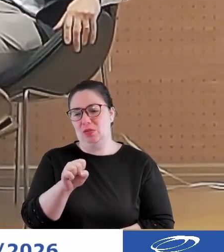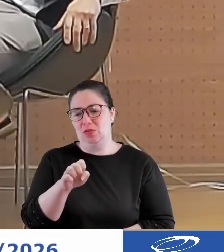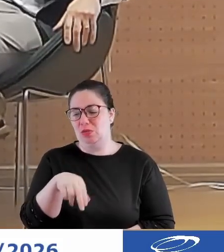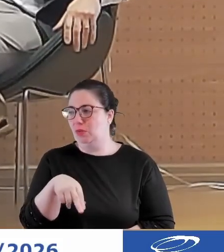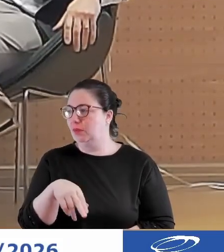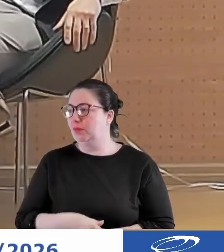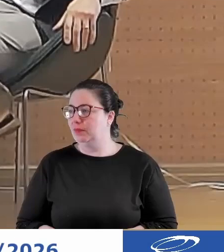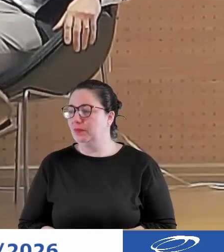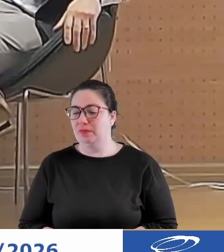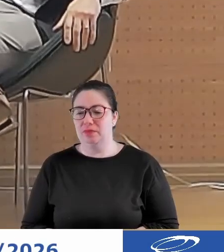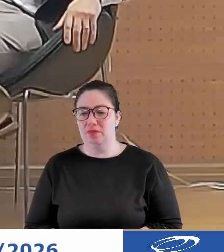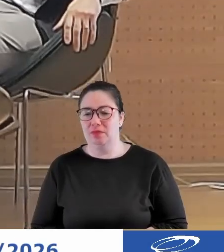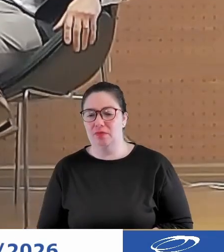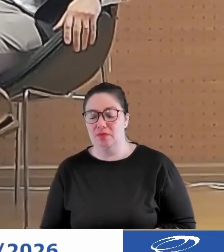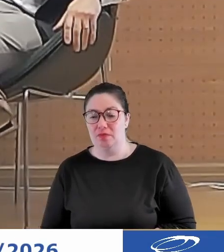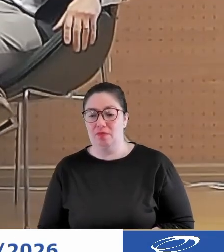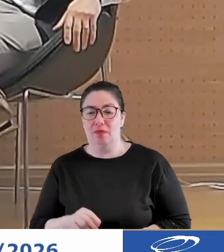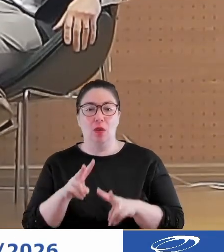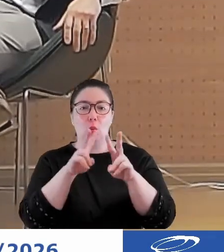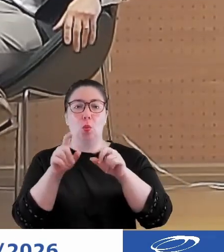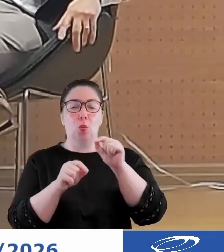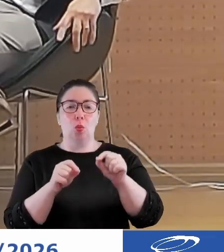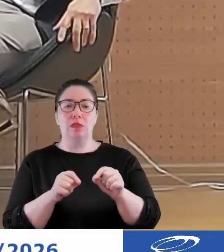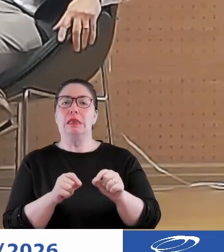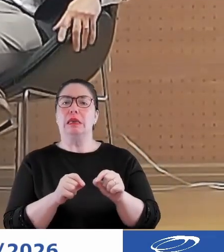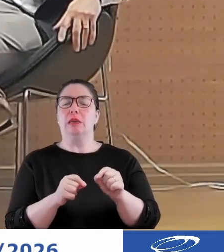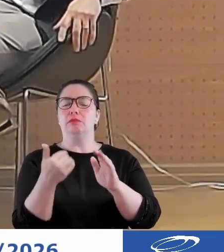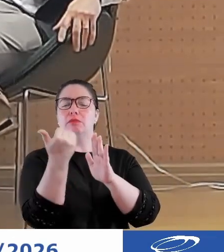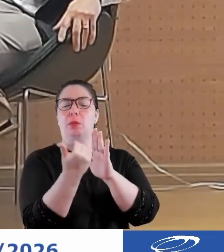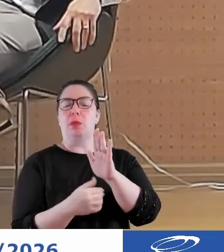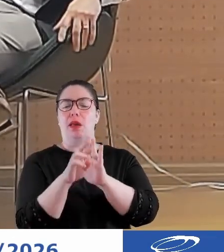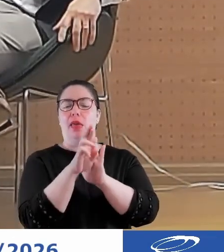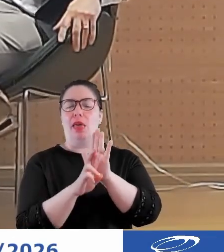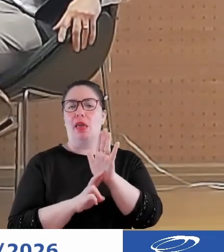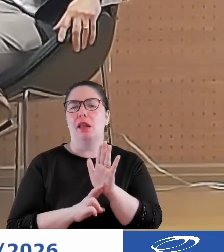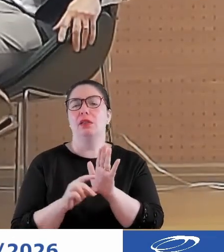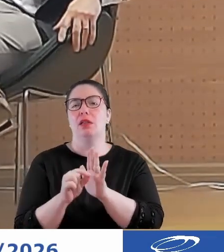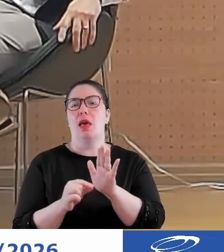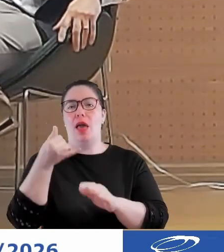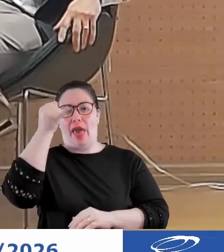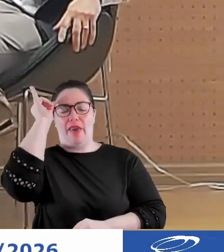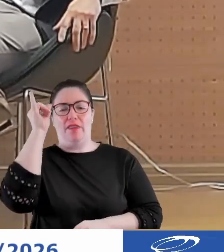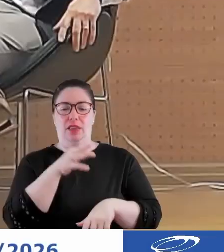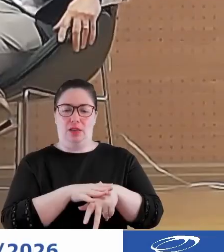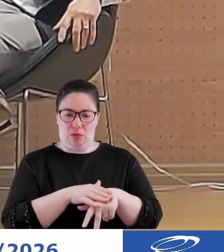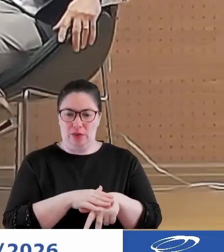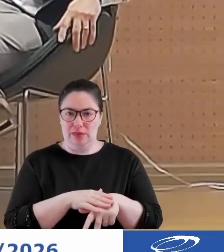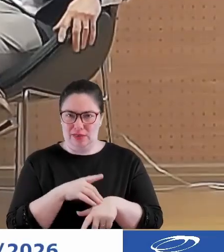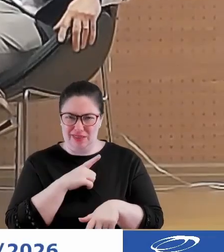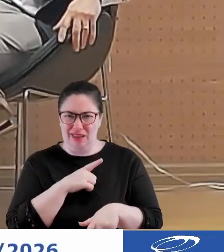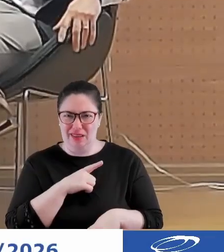de protocolo de prevenção. Existem alguns relatos de protocolos de prevenção de infecção de cirurgia de